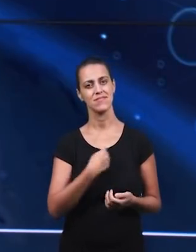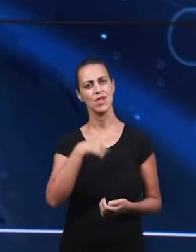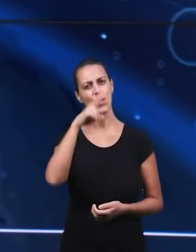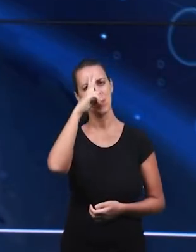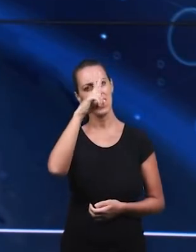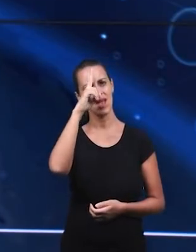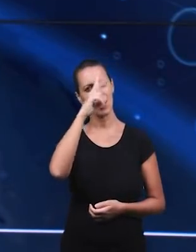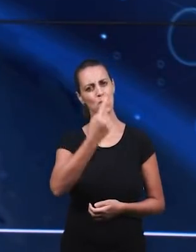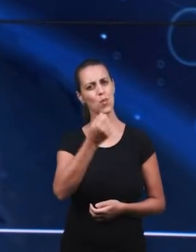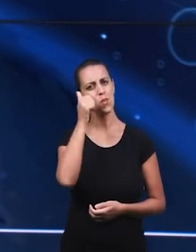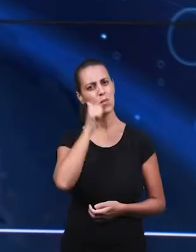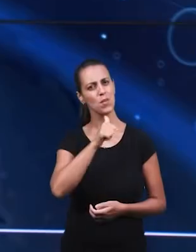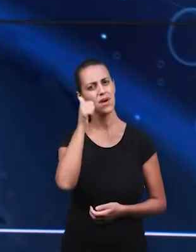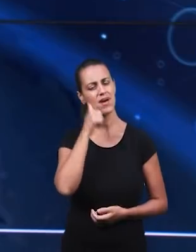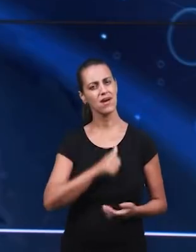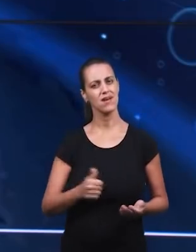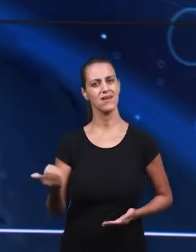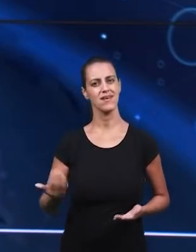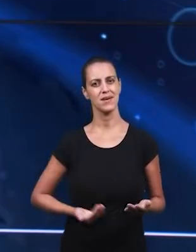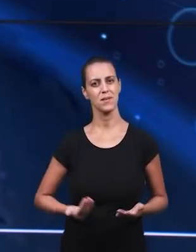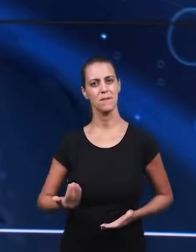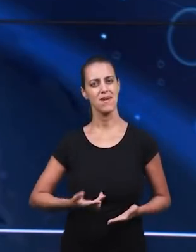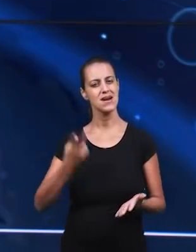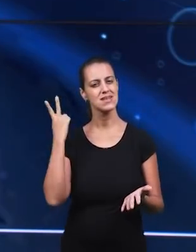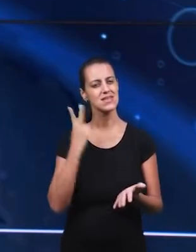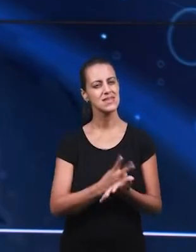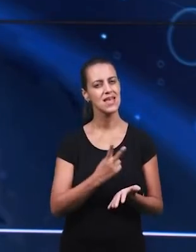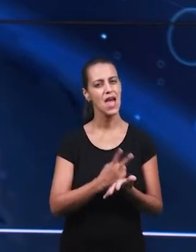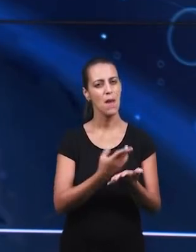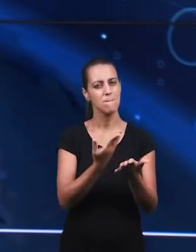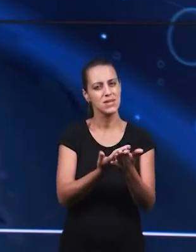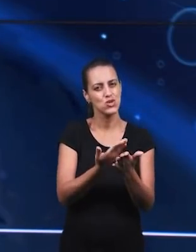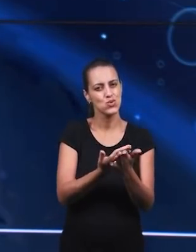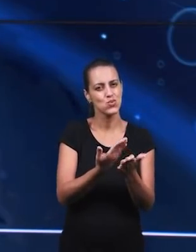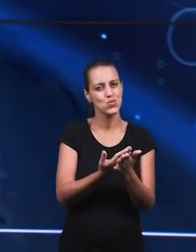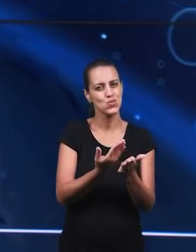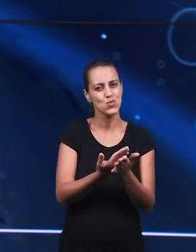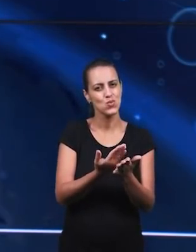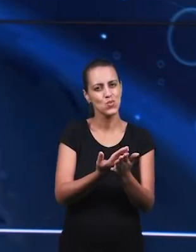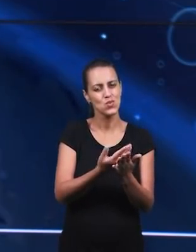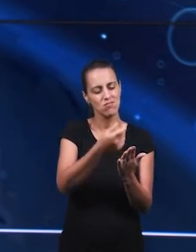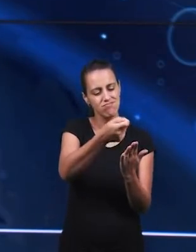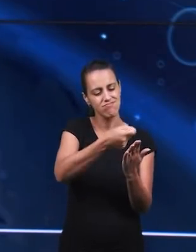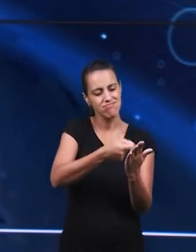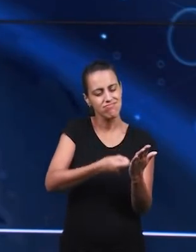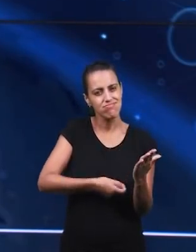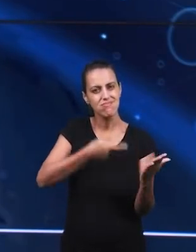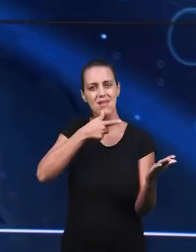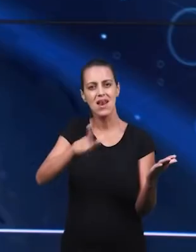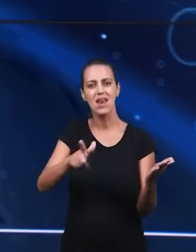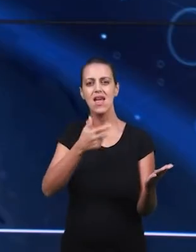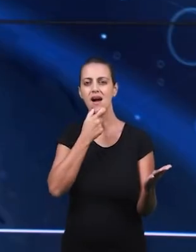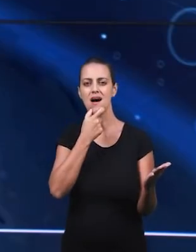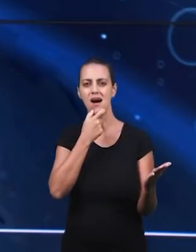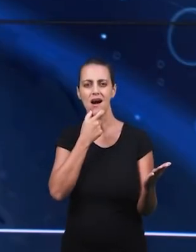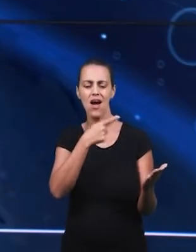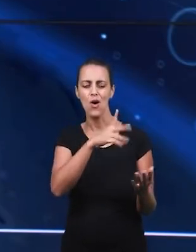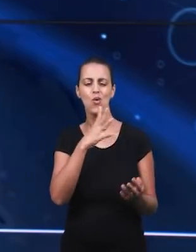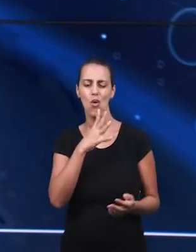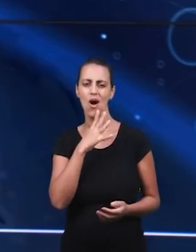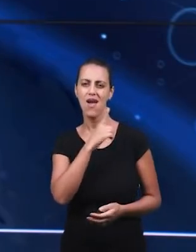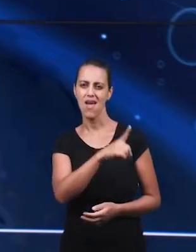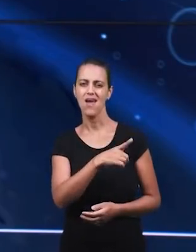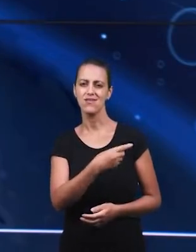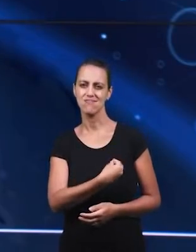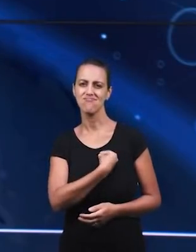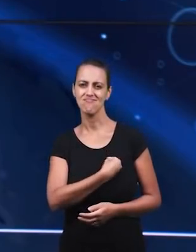de uma das irmãs que tem participado, enviando sempre estudos em língua inglesa, que é a irmã Savitri. Eu conheço pessoalmente a